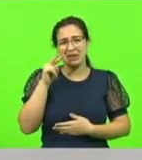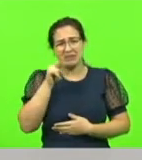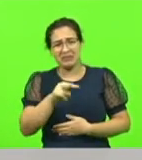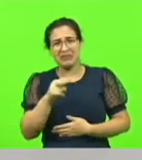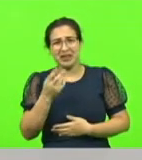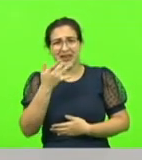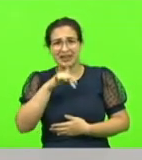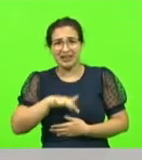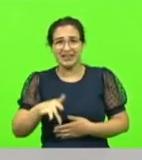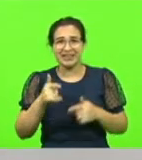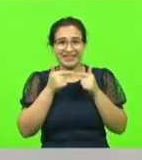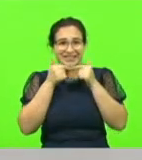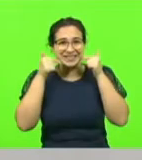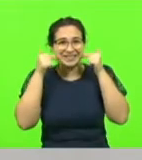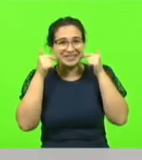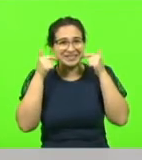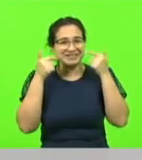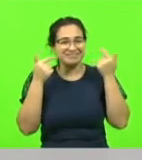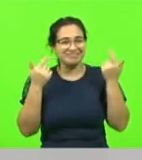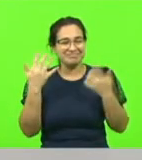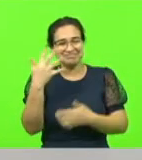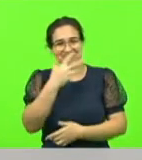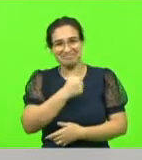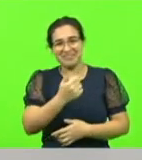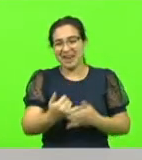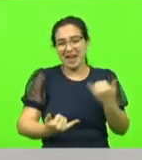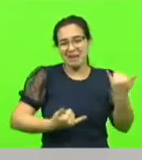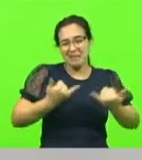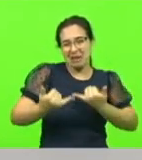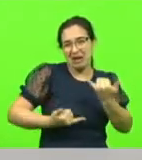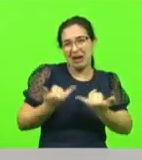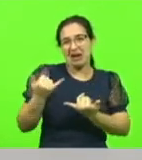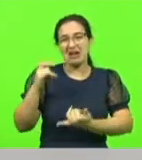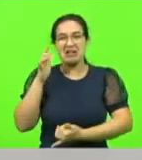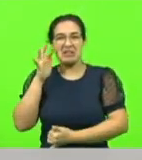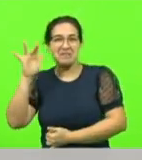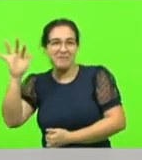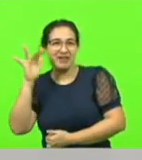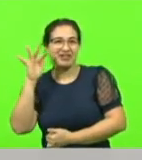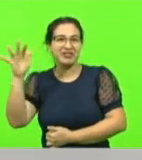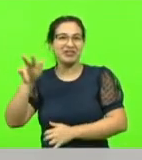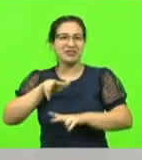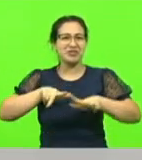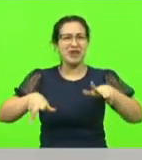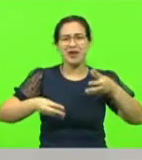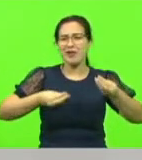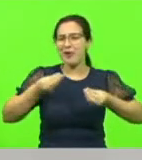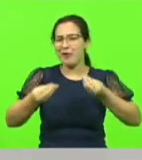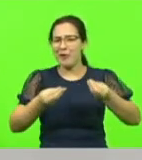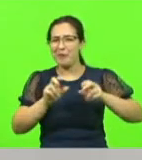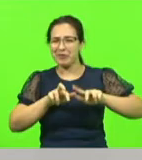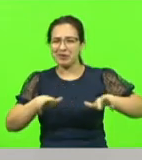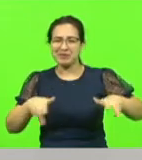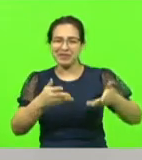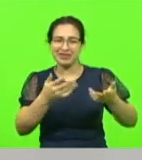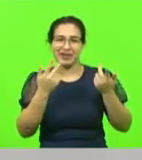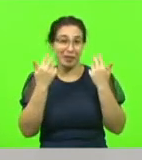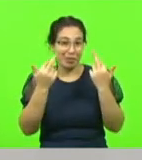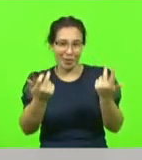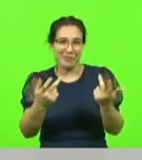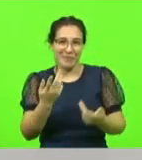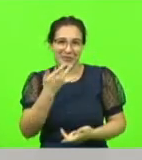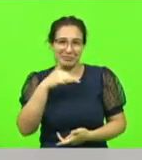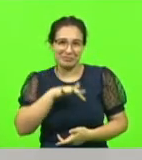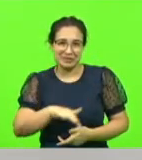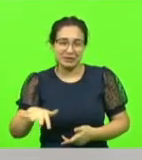ficar simplesmente petrificada, brincando, imaginando, como costuma acontecer com as crianças. Também